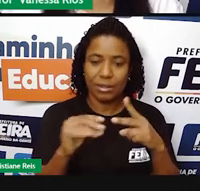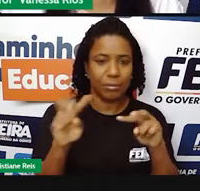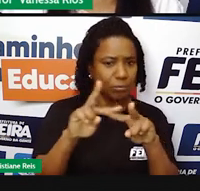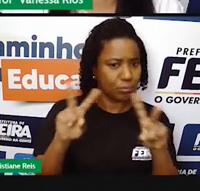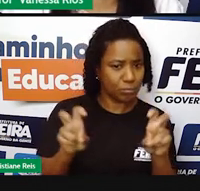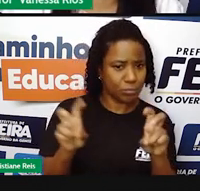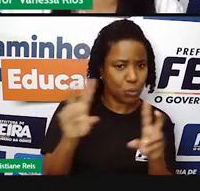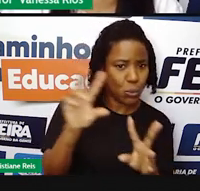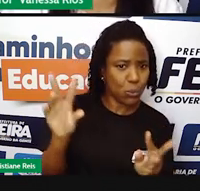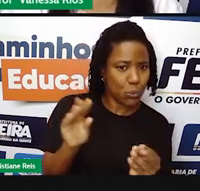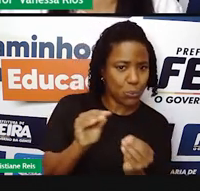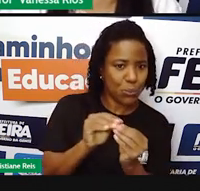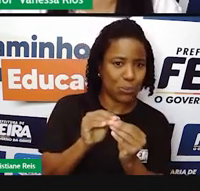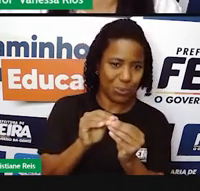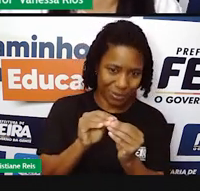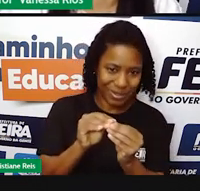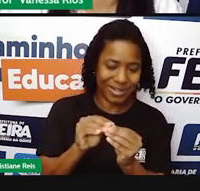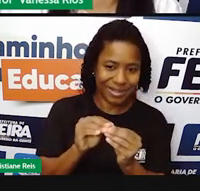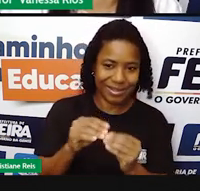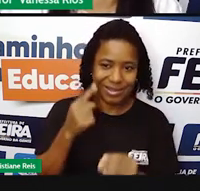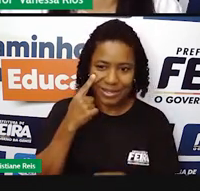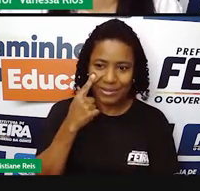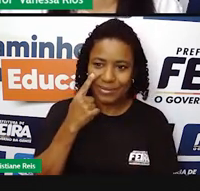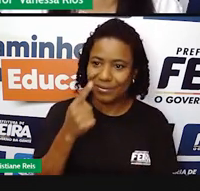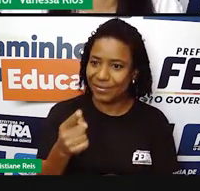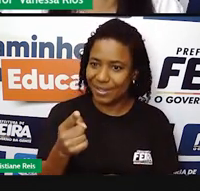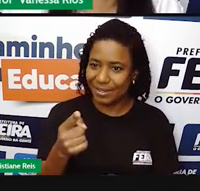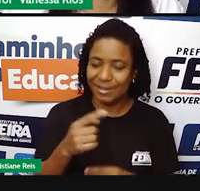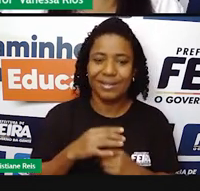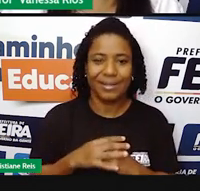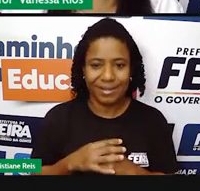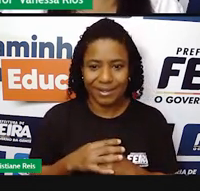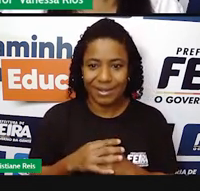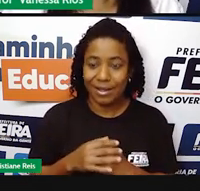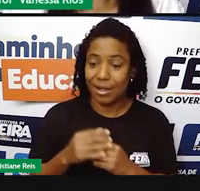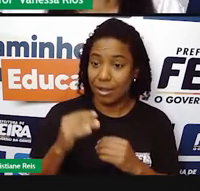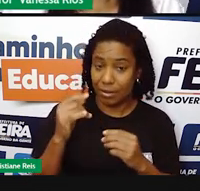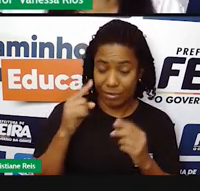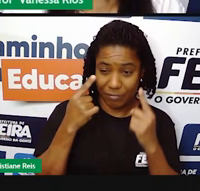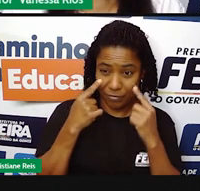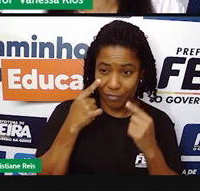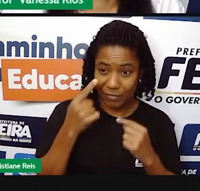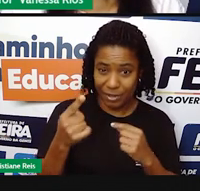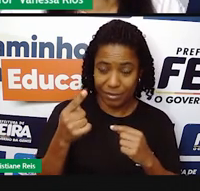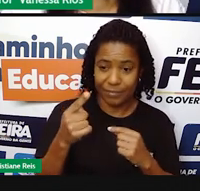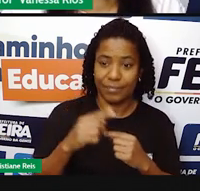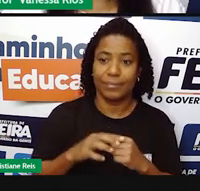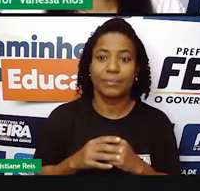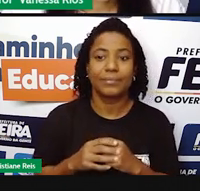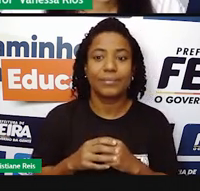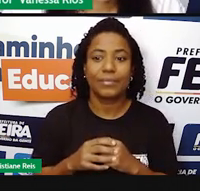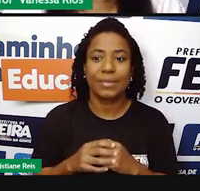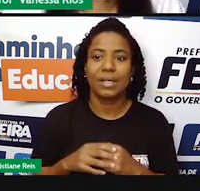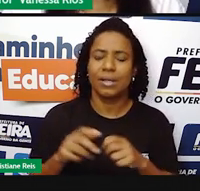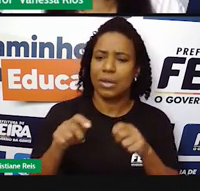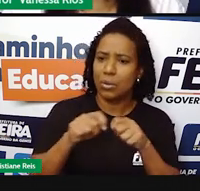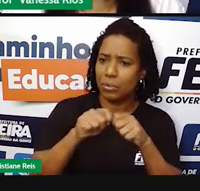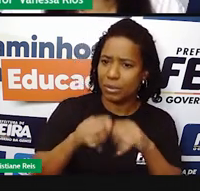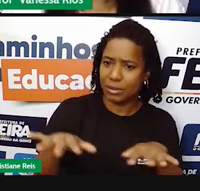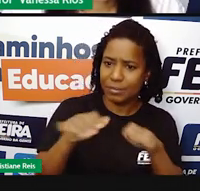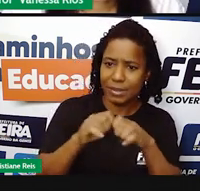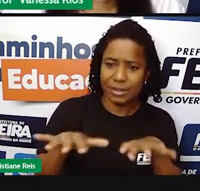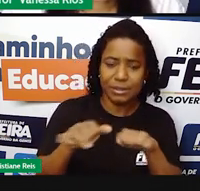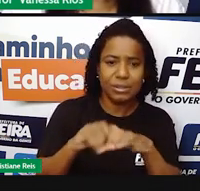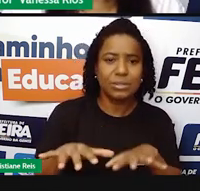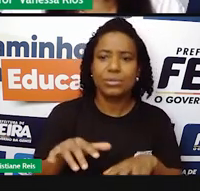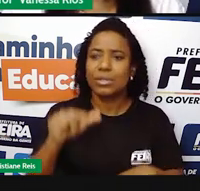algumas informações complementando a informação do título principal. Então, tem aqui: desperdício foi de